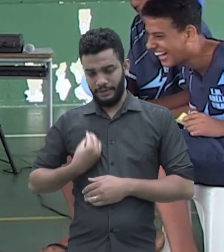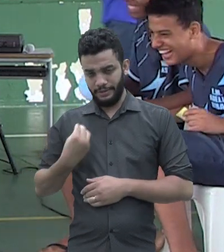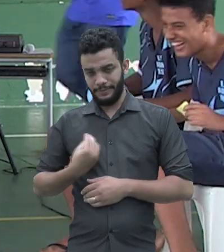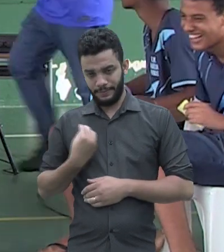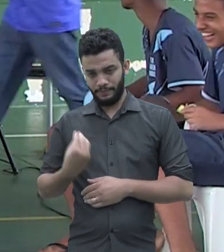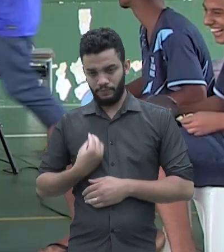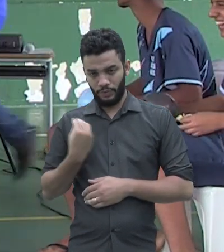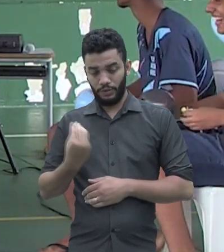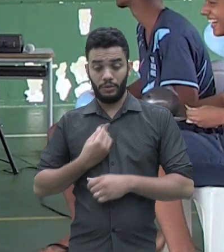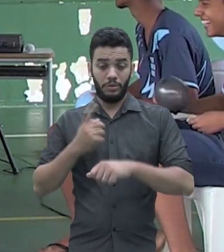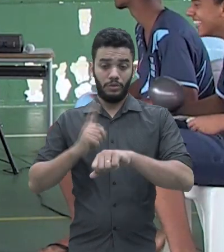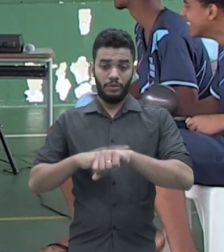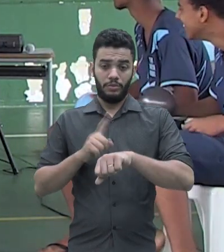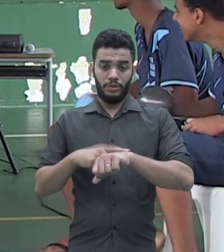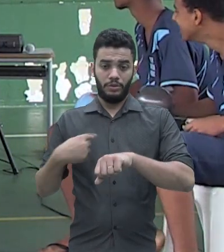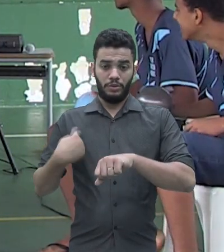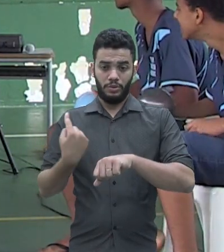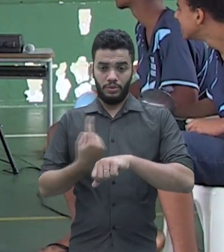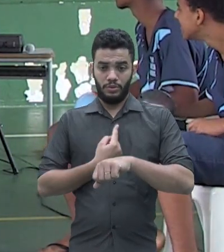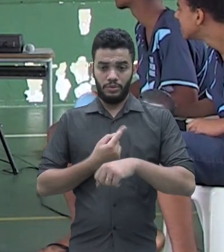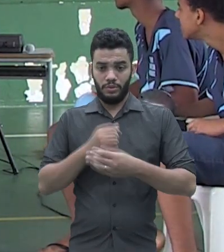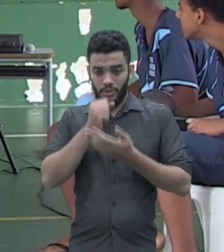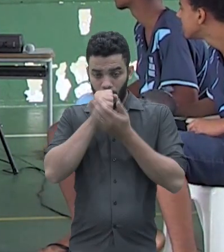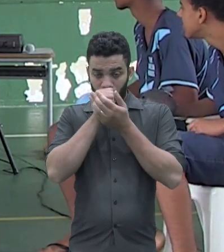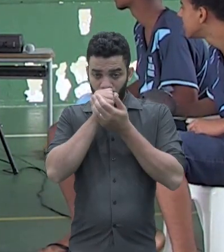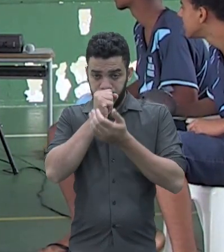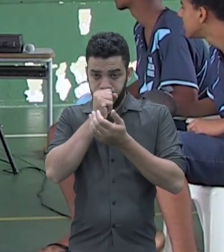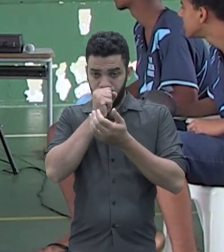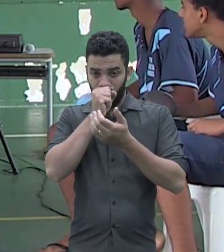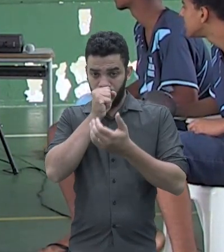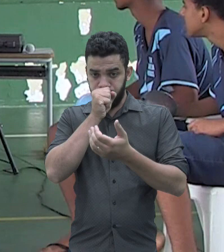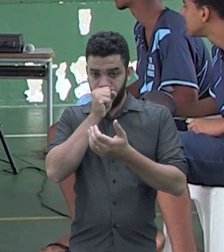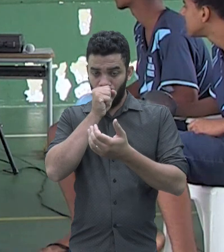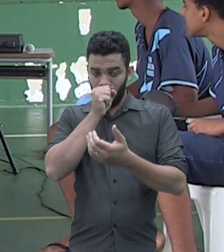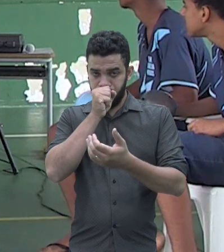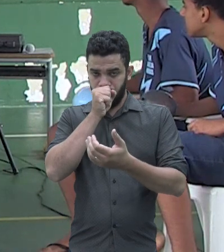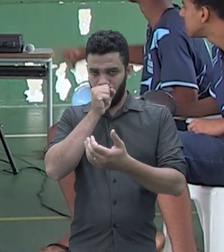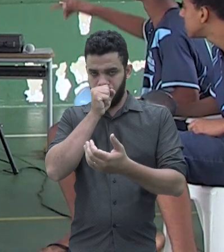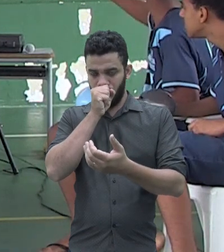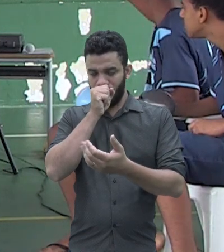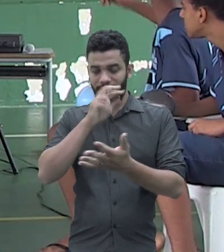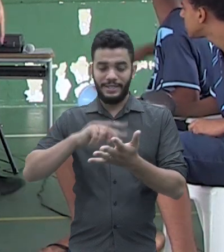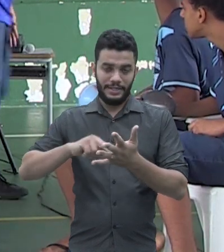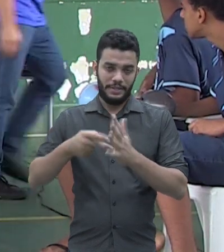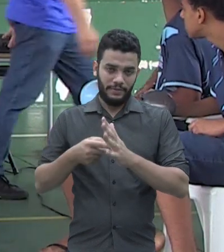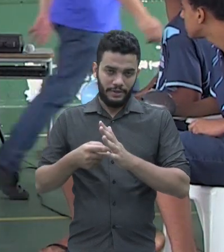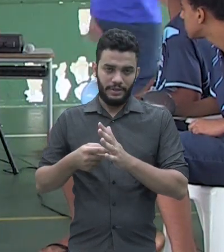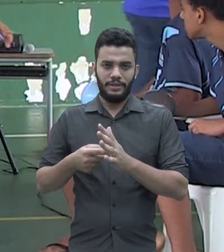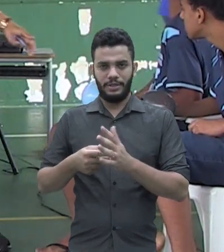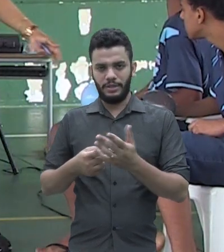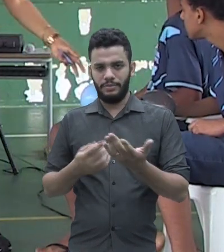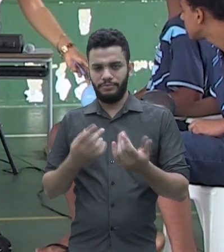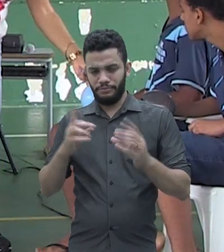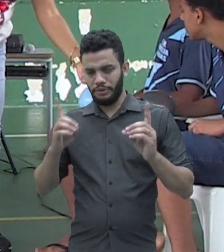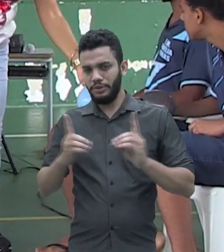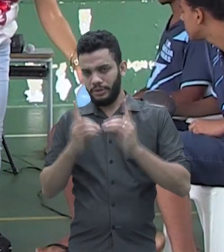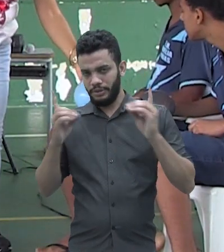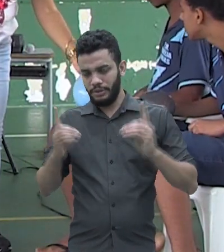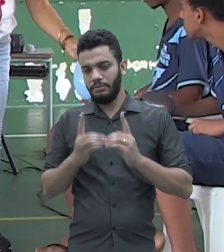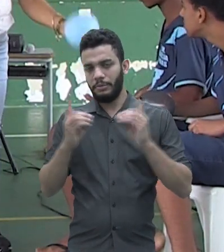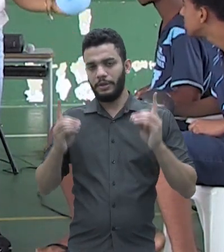vocês forem, o que, que Deus soprou sobre as nossas vidas? Não foi o fôlego da vida? A partir do momento que vocês foram